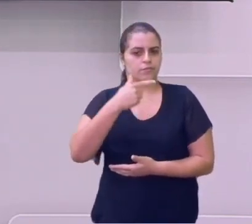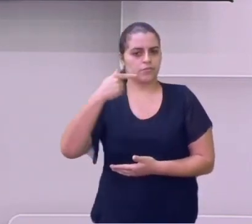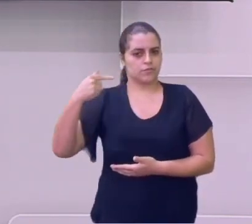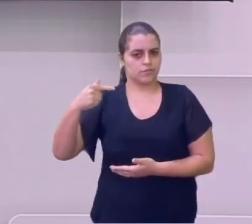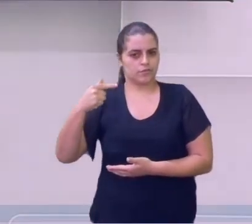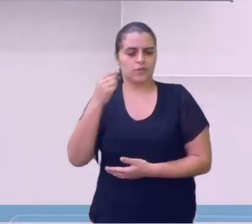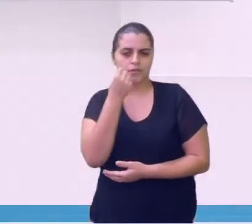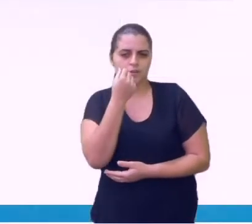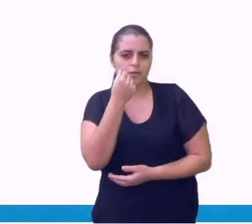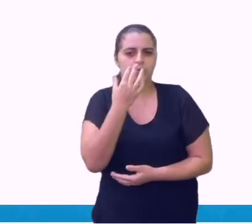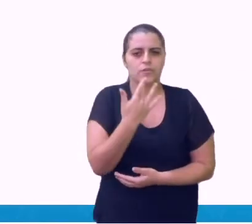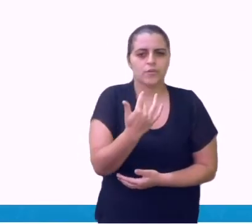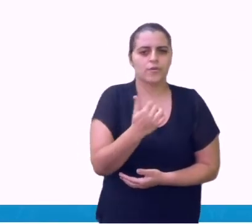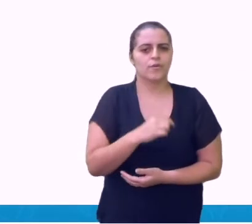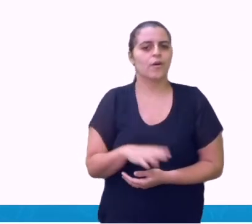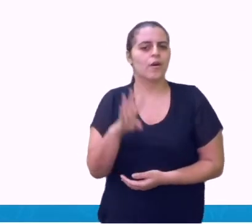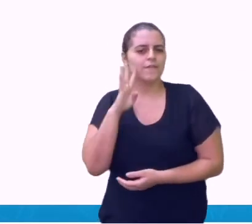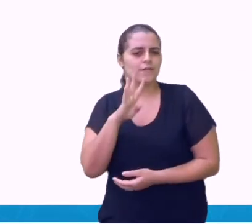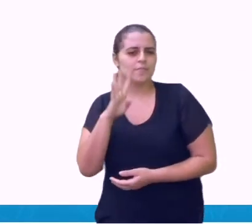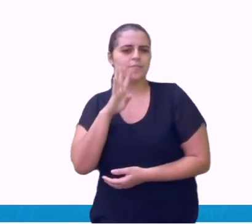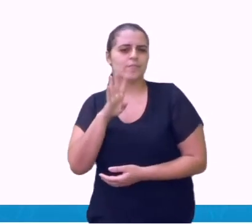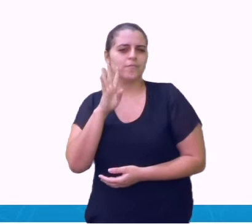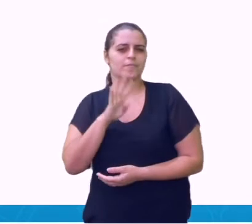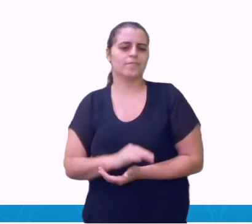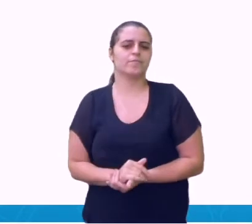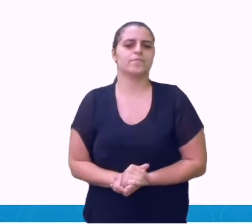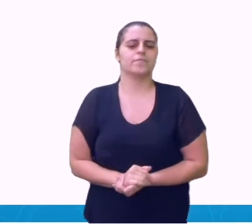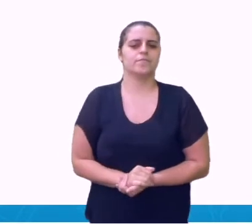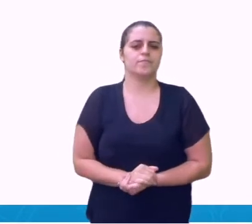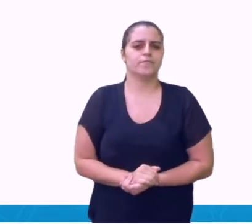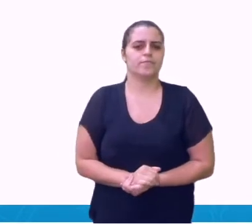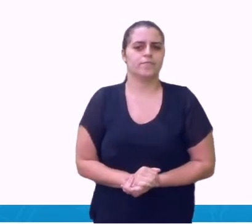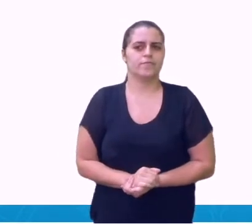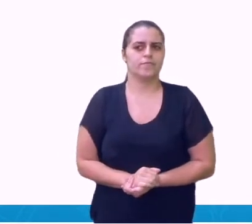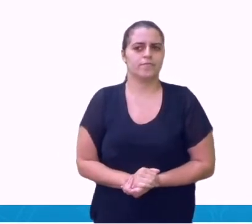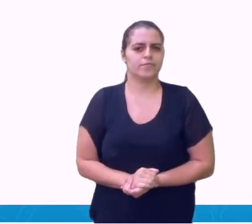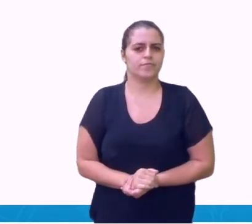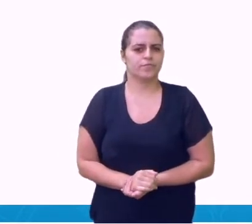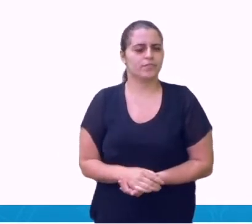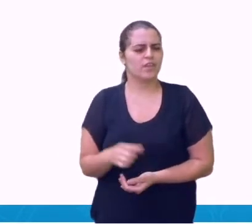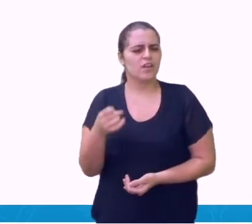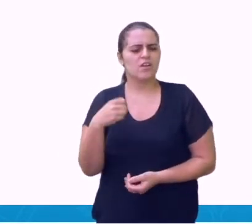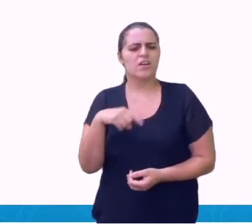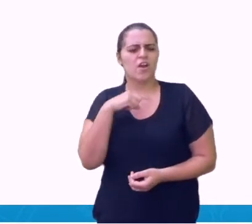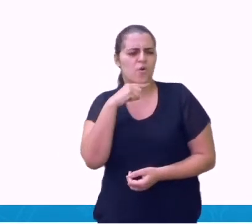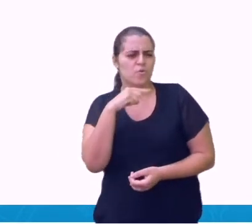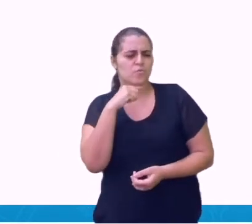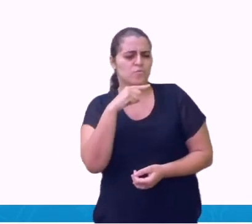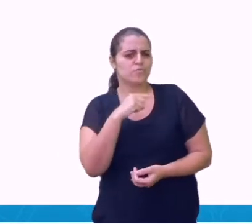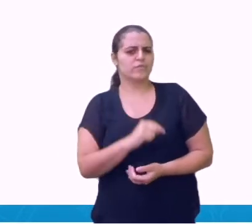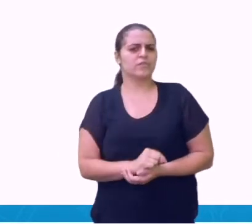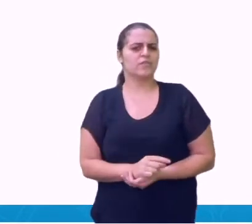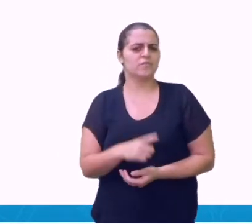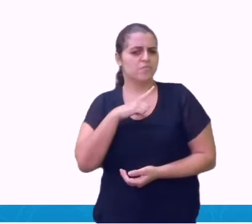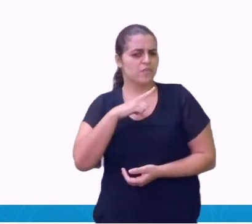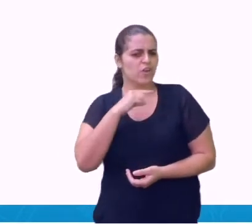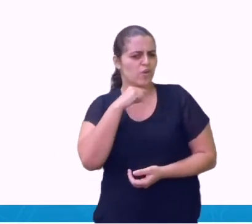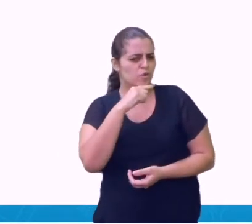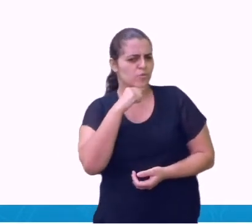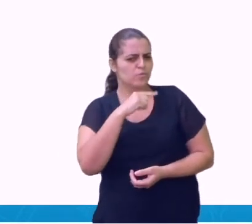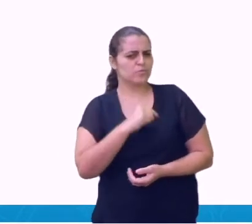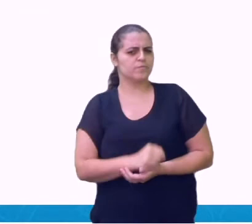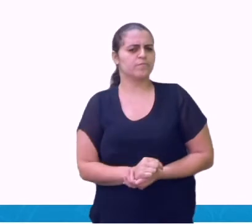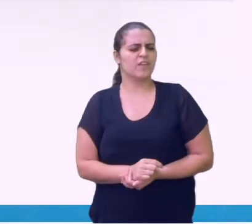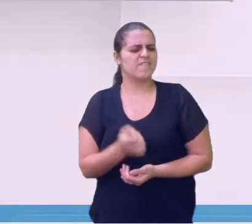27 lápis. Muito bem. Ficaram alguma dúvida aí?